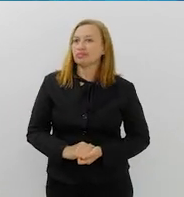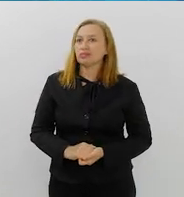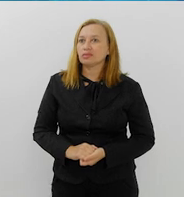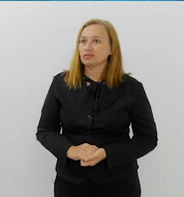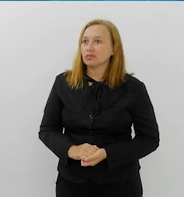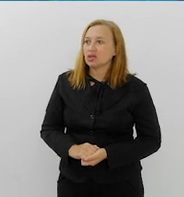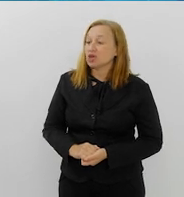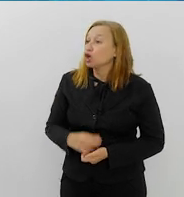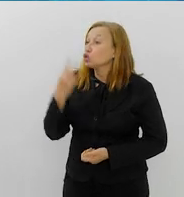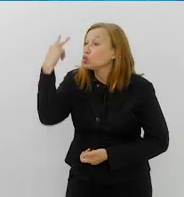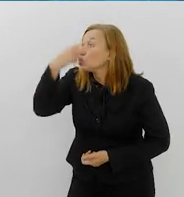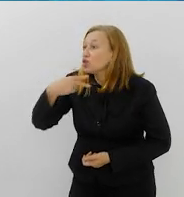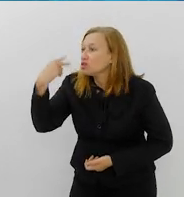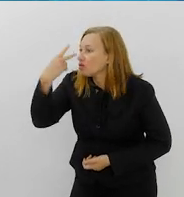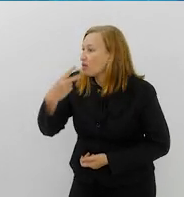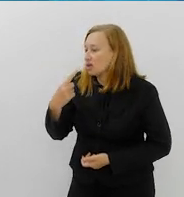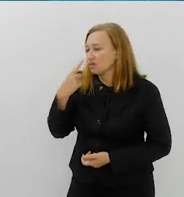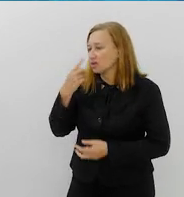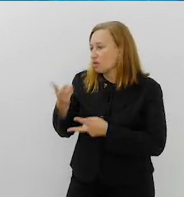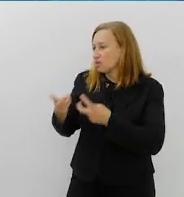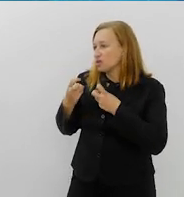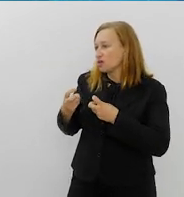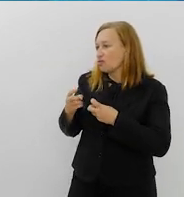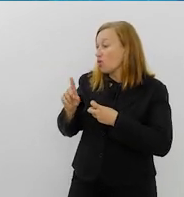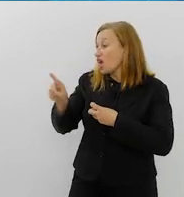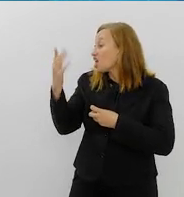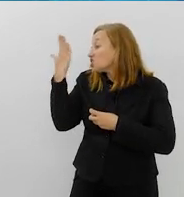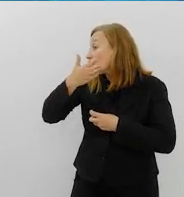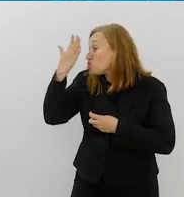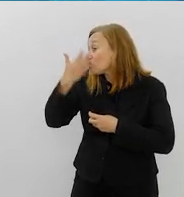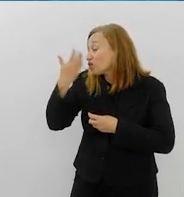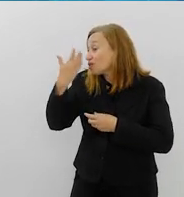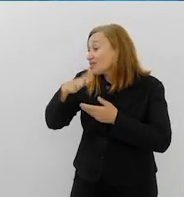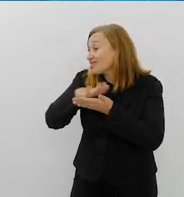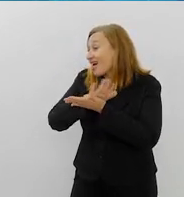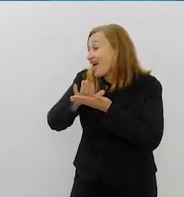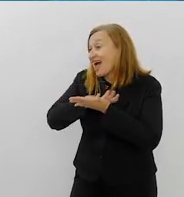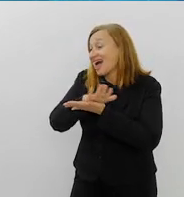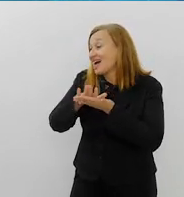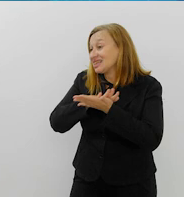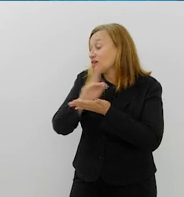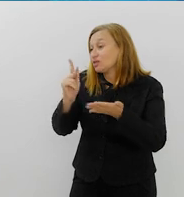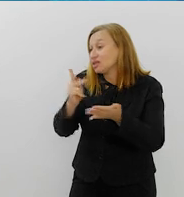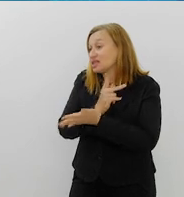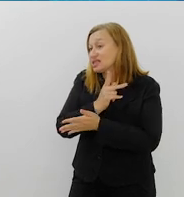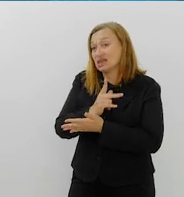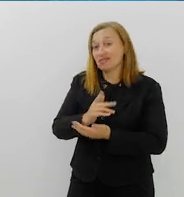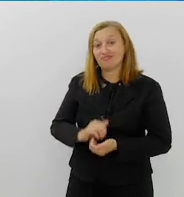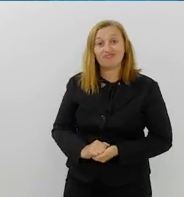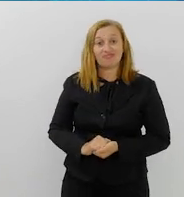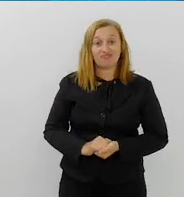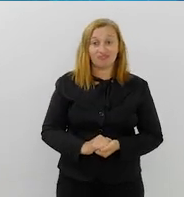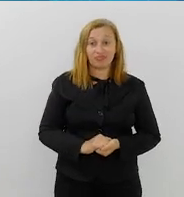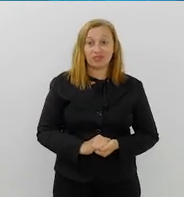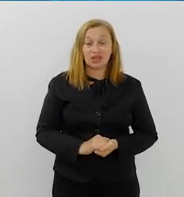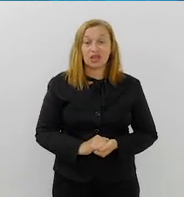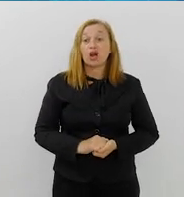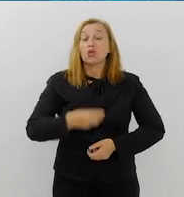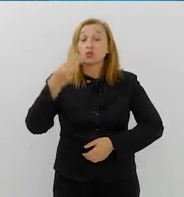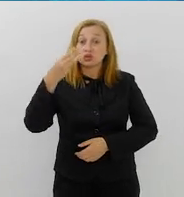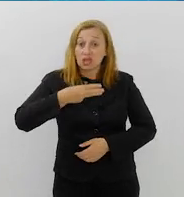assim 10 minutos. Se passaram 2 horas. E ela nem viu o ritmo que está em volta dela, o que que estava acontecendo,